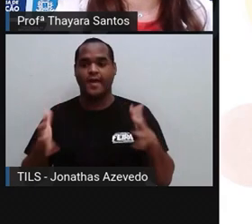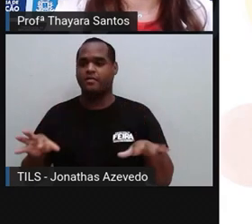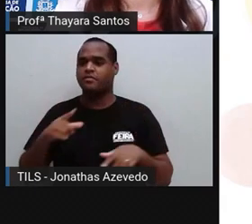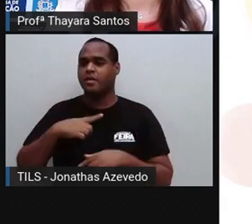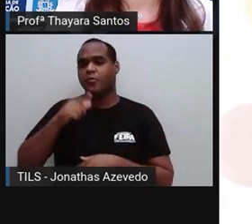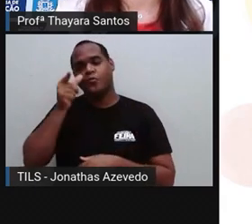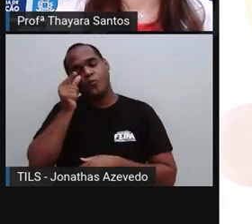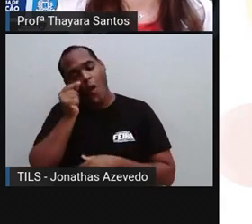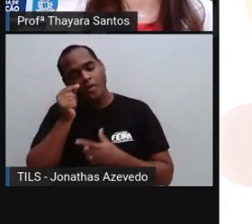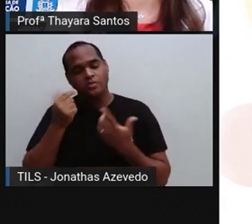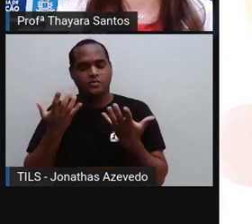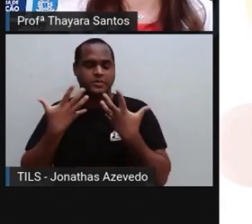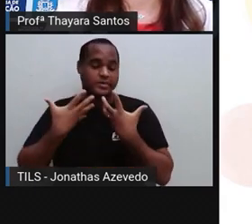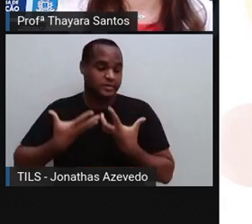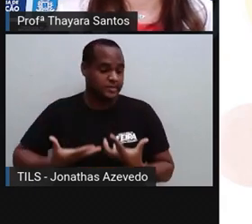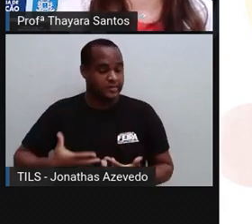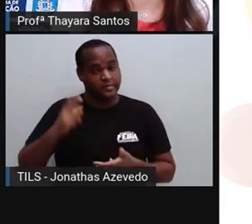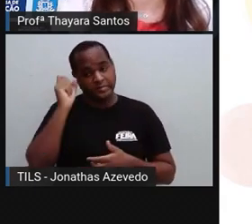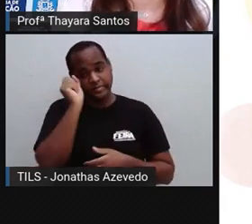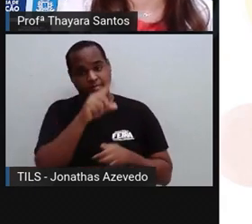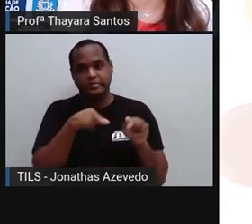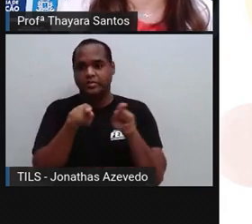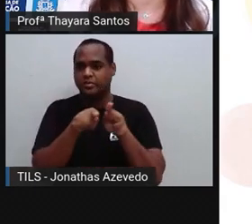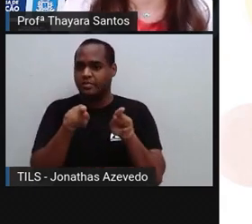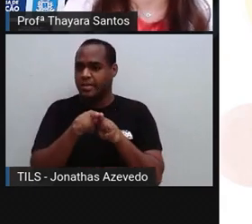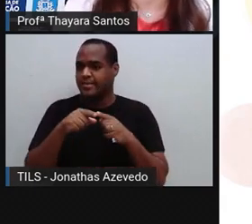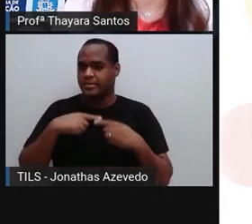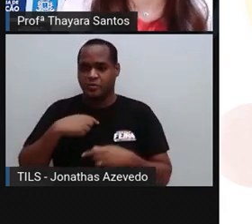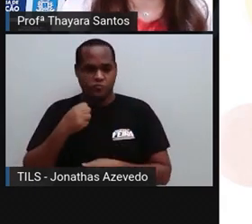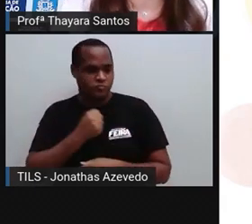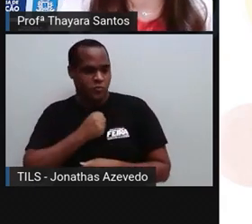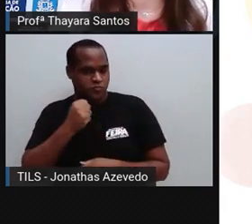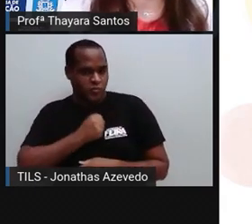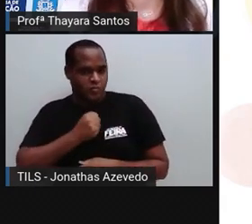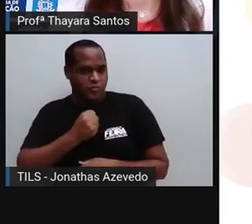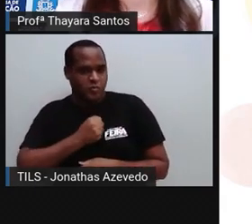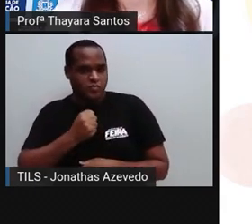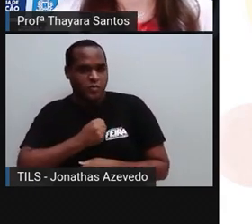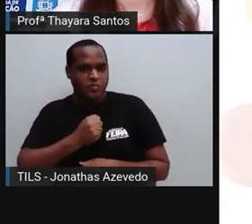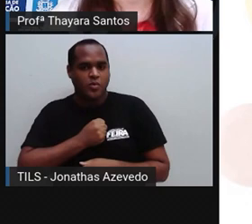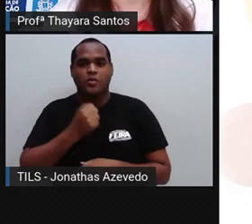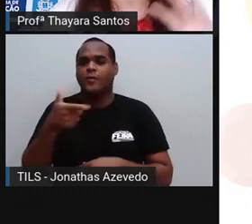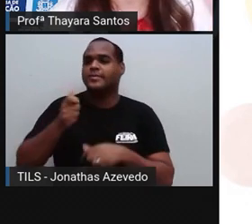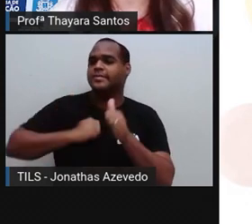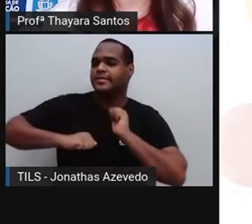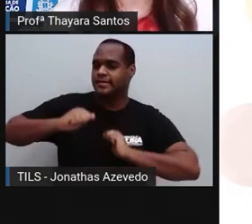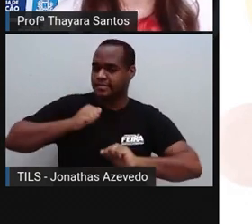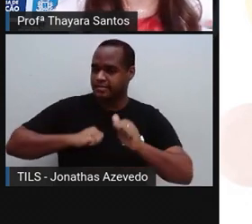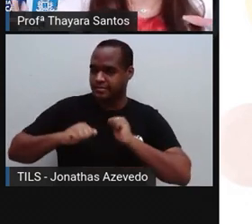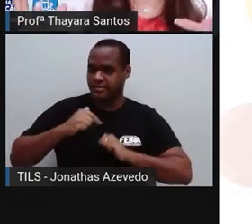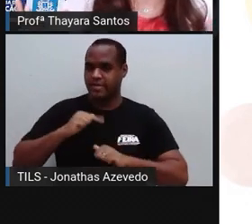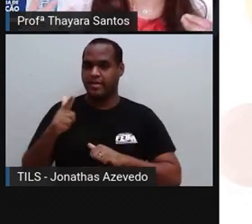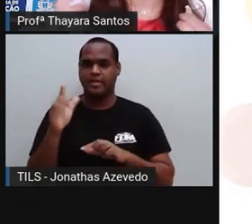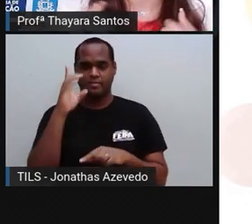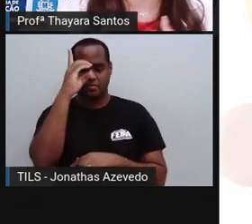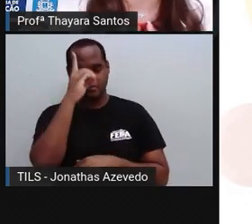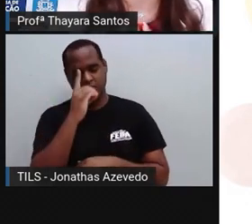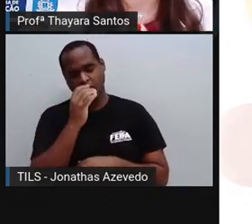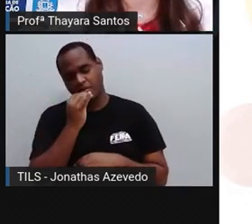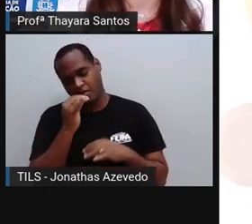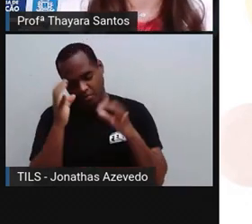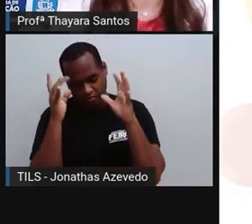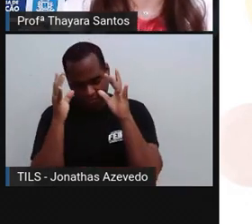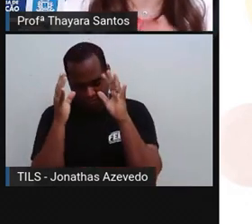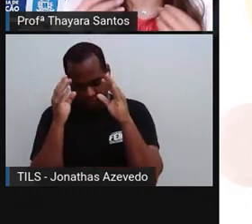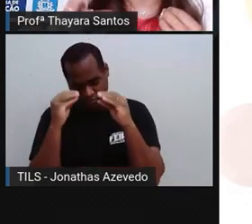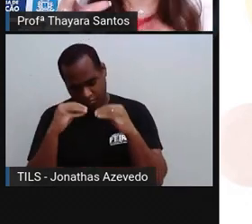sono, podendo produzir estados de excitação e aumento da ansiedade. Então, enquanto os depressores, a pessoa fica no estado